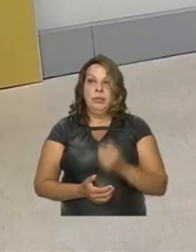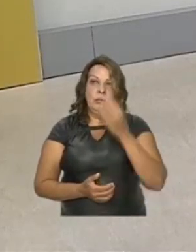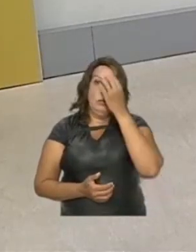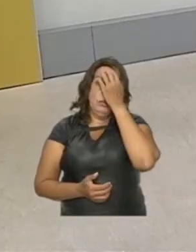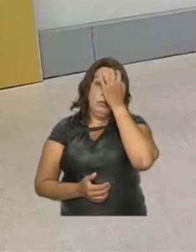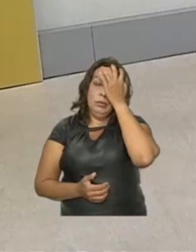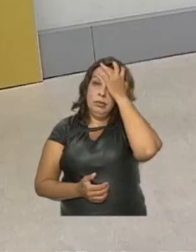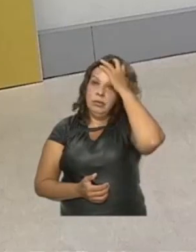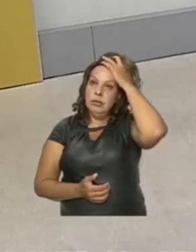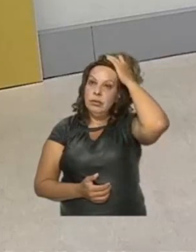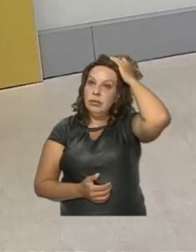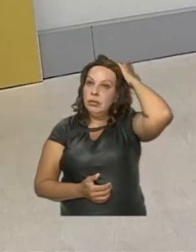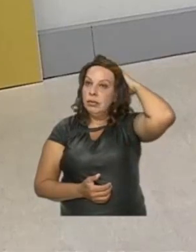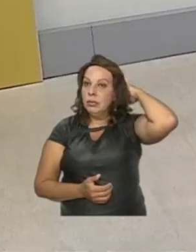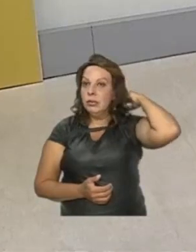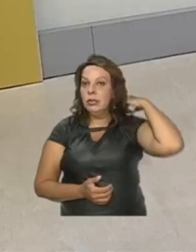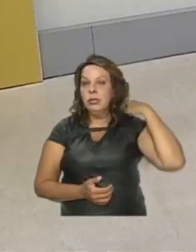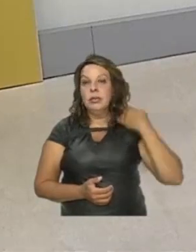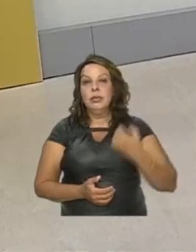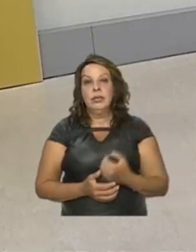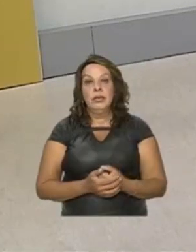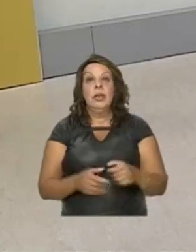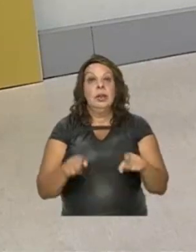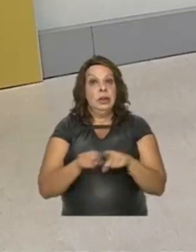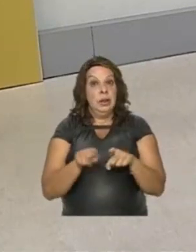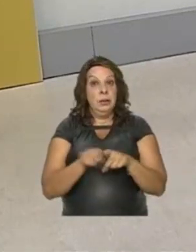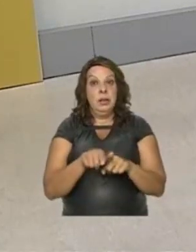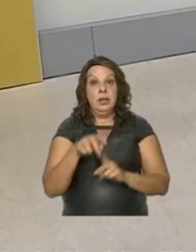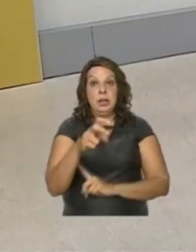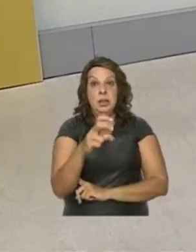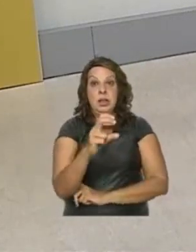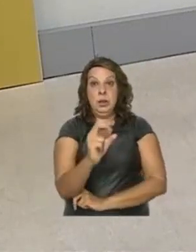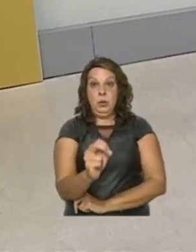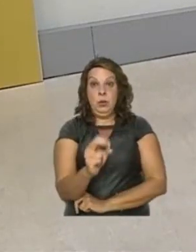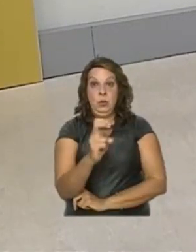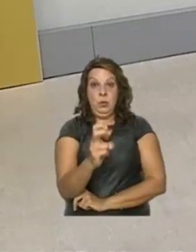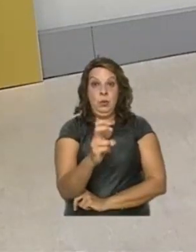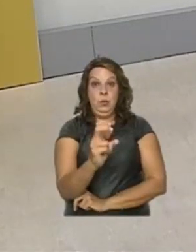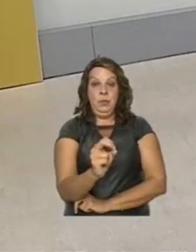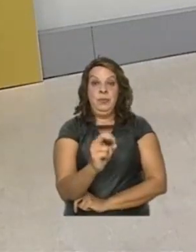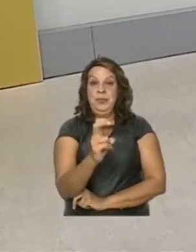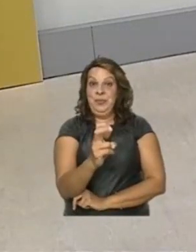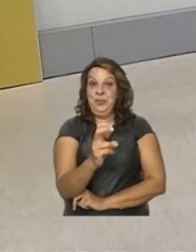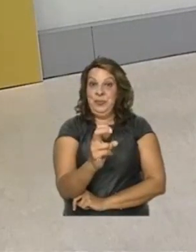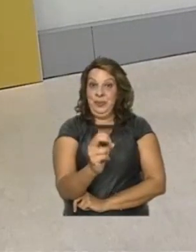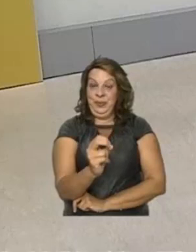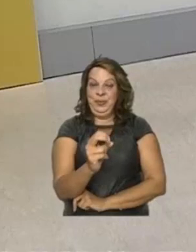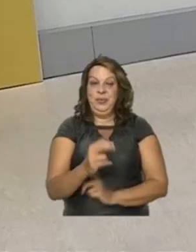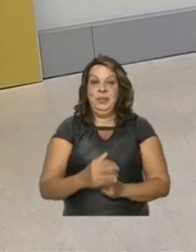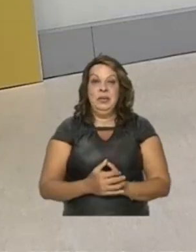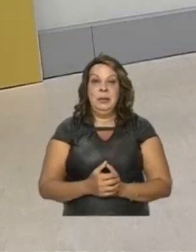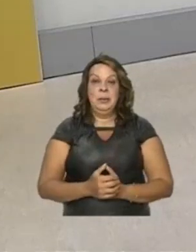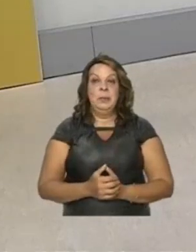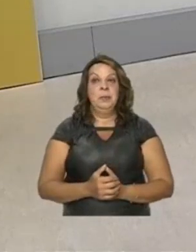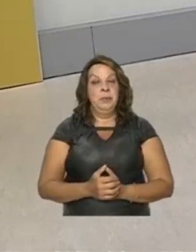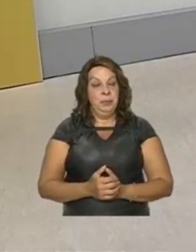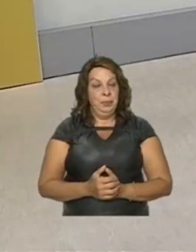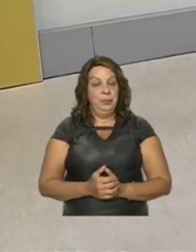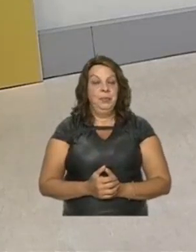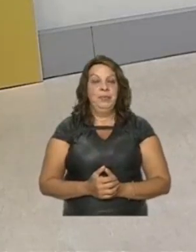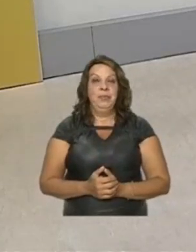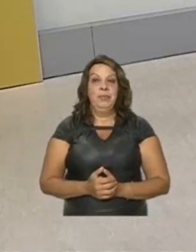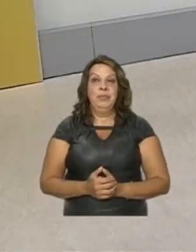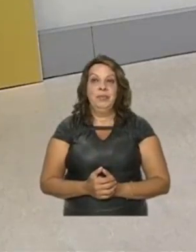53. Marcou 53. Número 50. 50. Olha aí